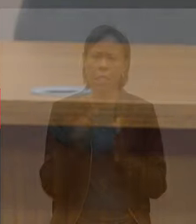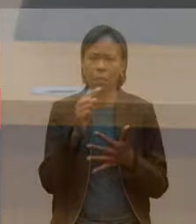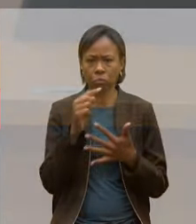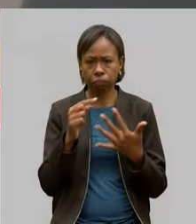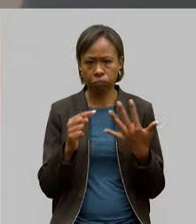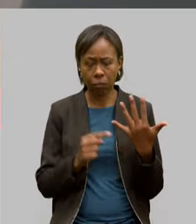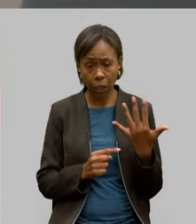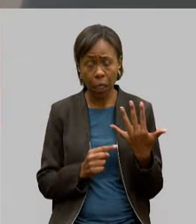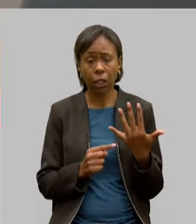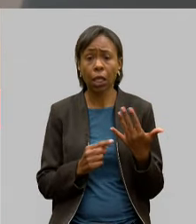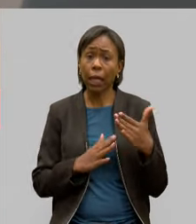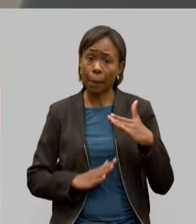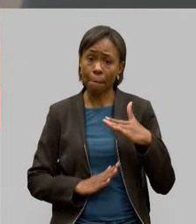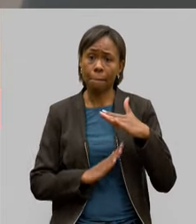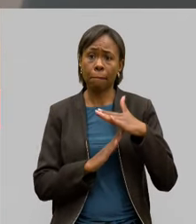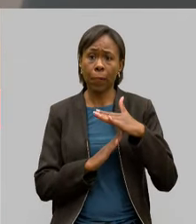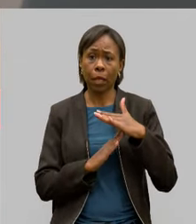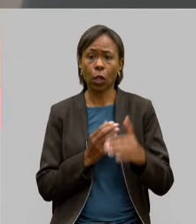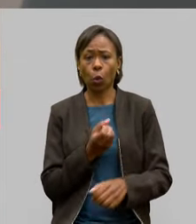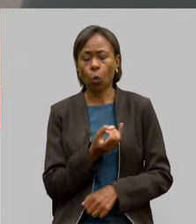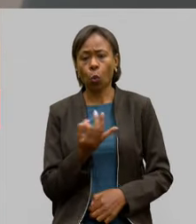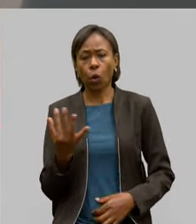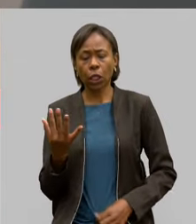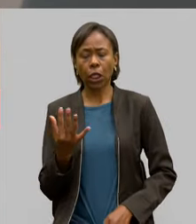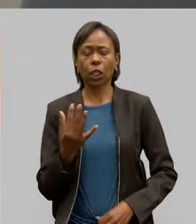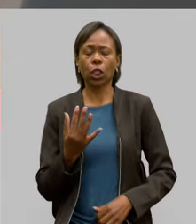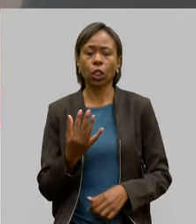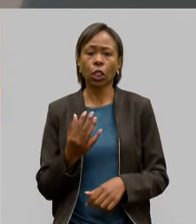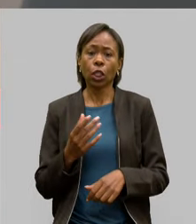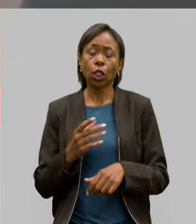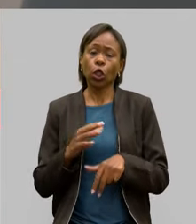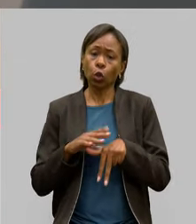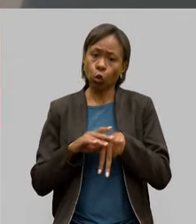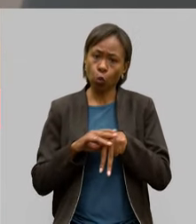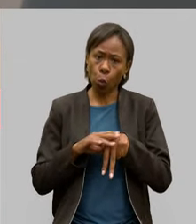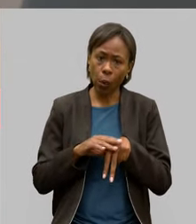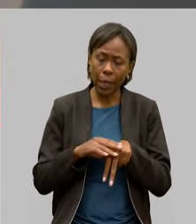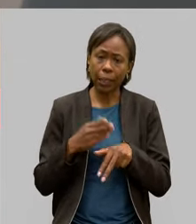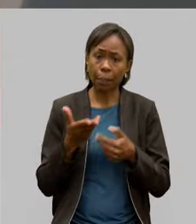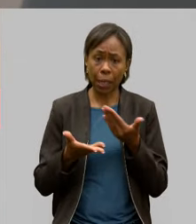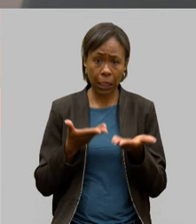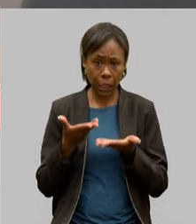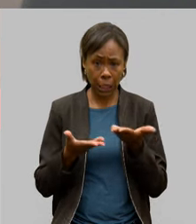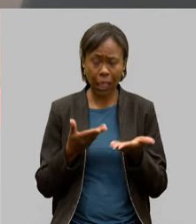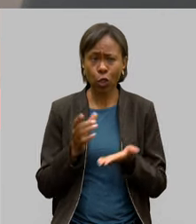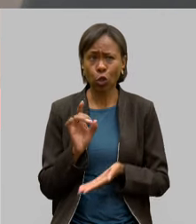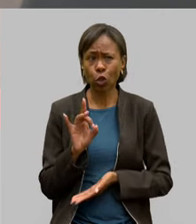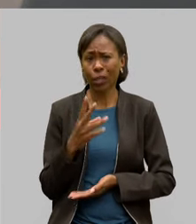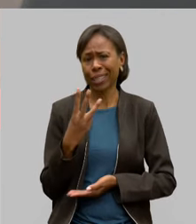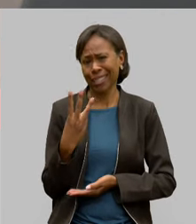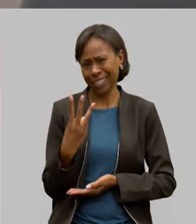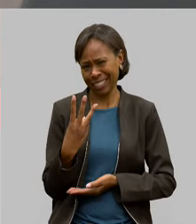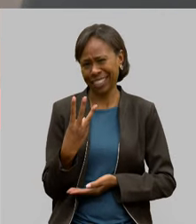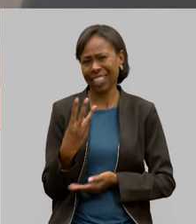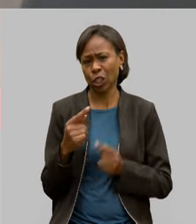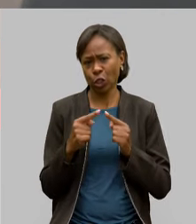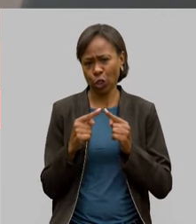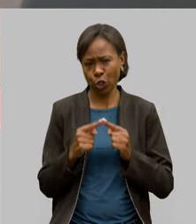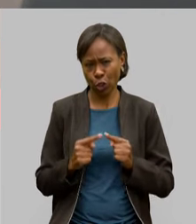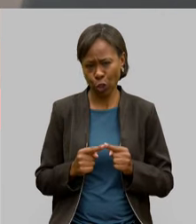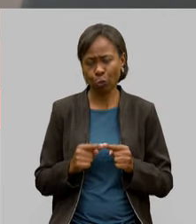ela limita o número de quadros clínicos que podem ser tratados com cannabis a só três patologias e o fornecimento